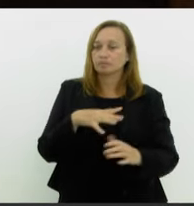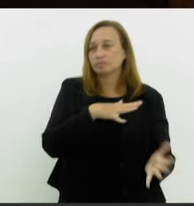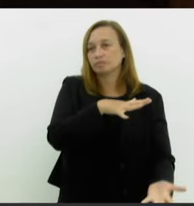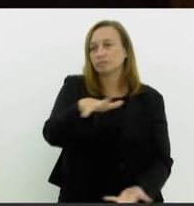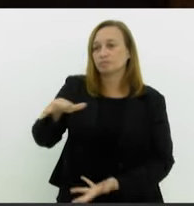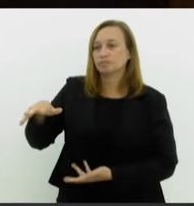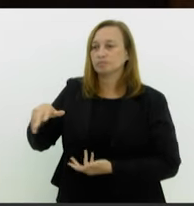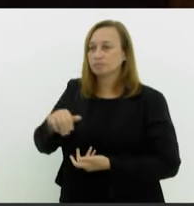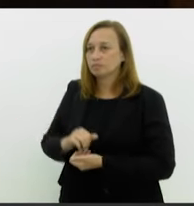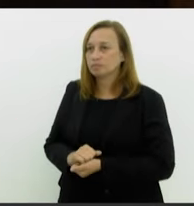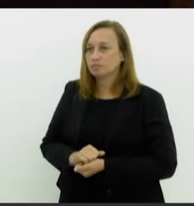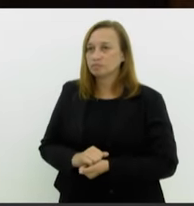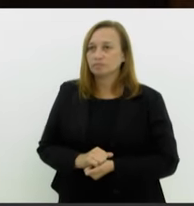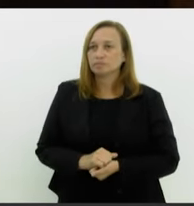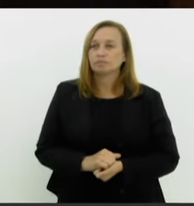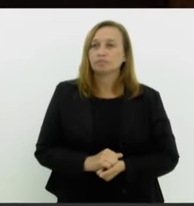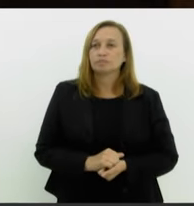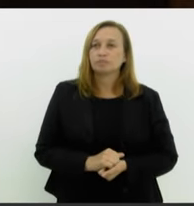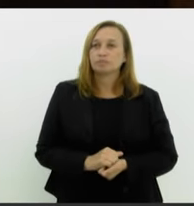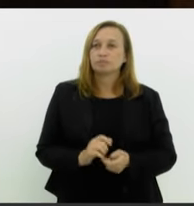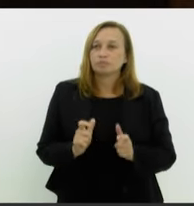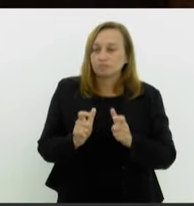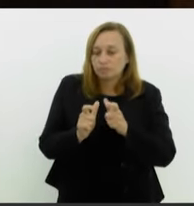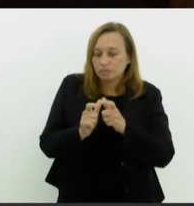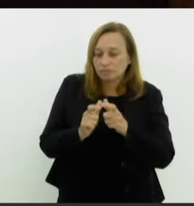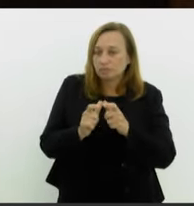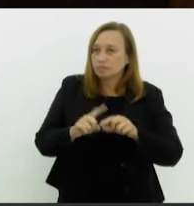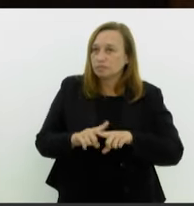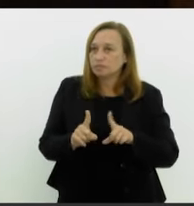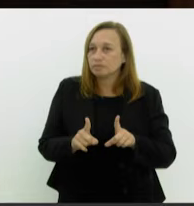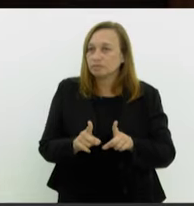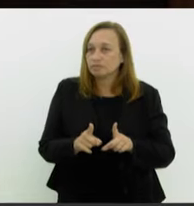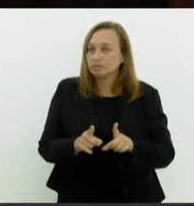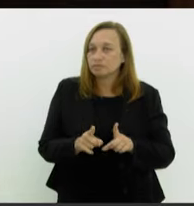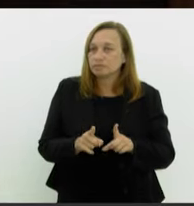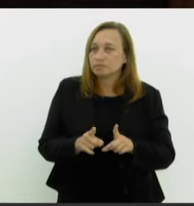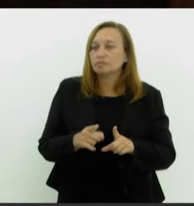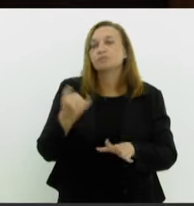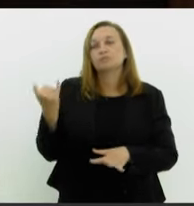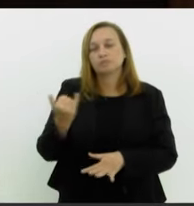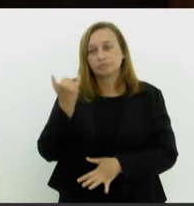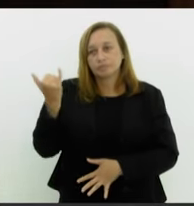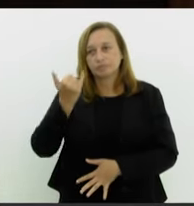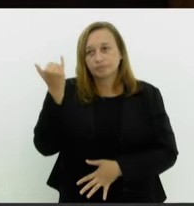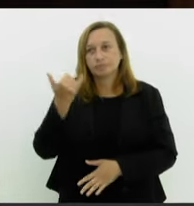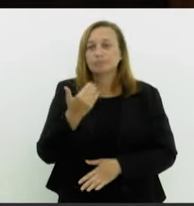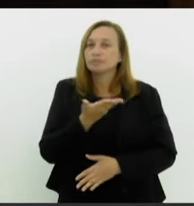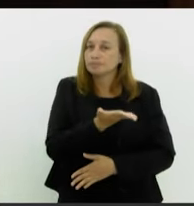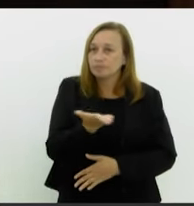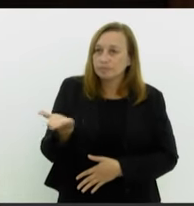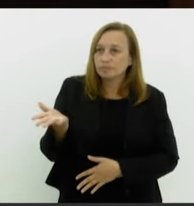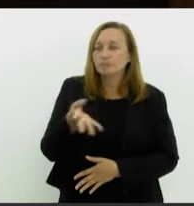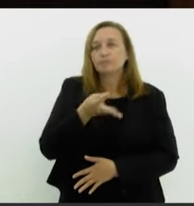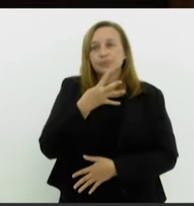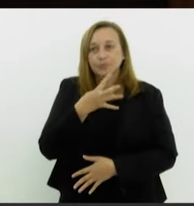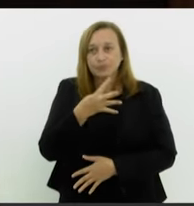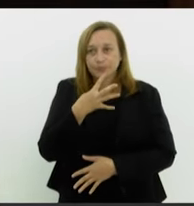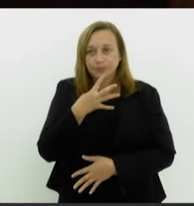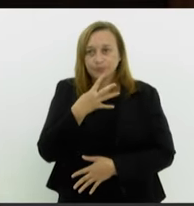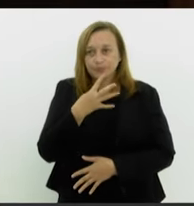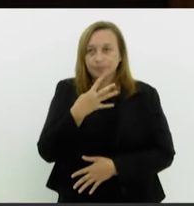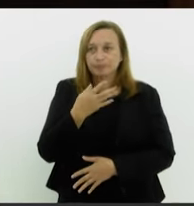eh ela é uma convenção pequena mas ela é muitíssimo importante que todas vocês saibam